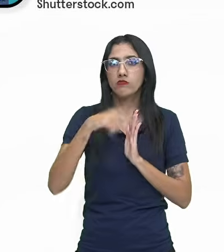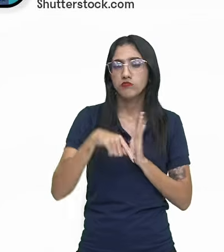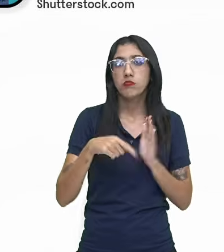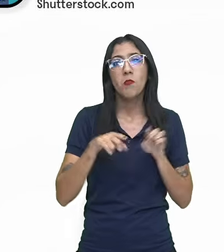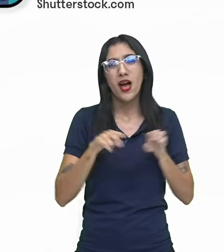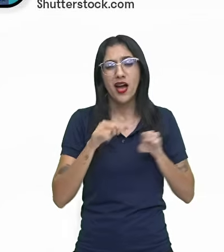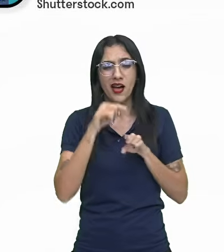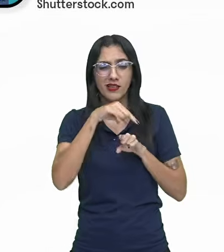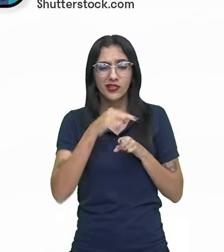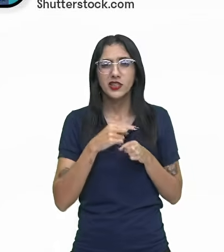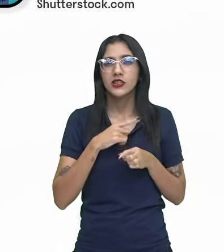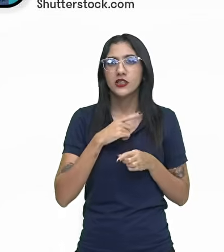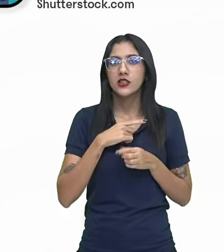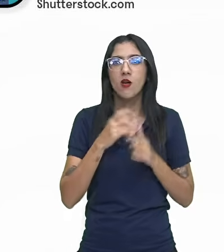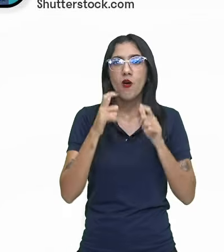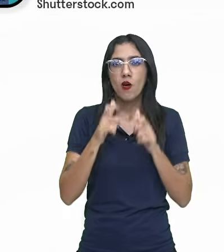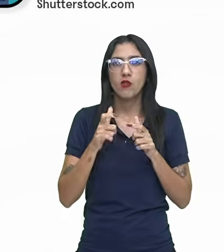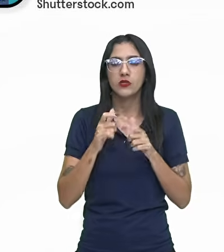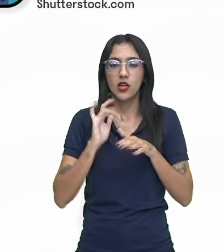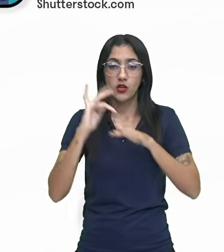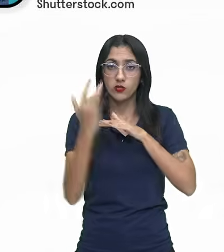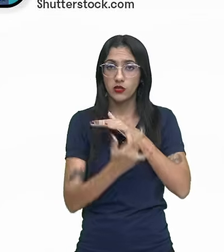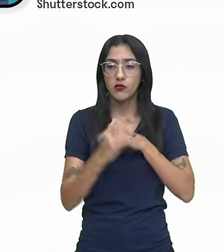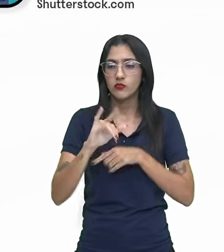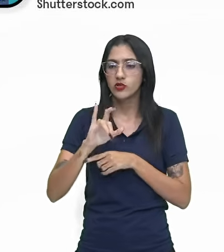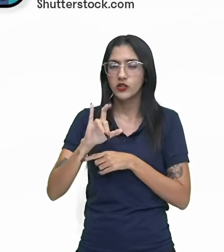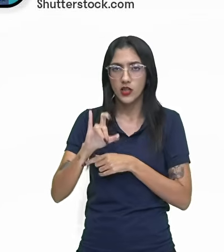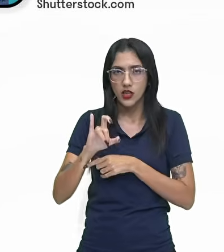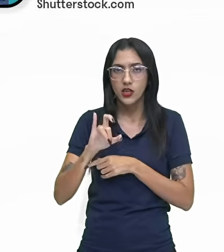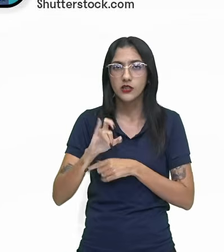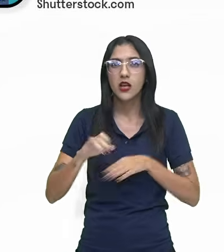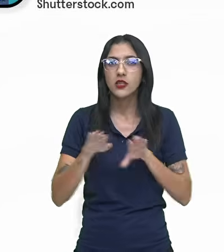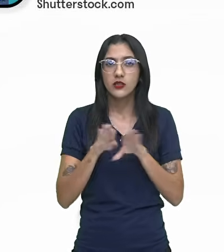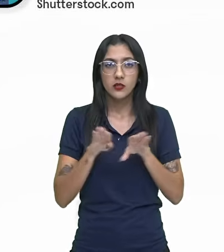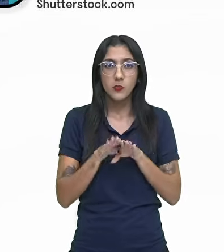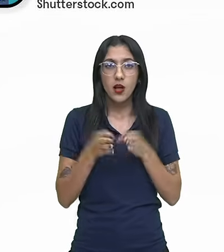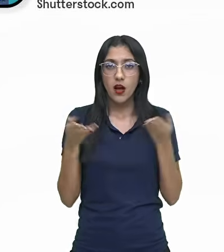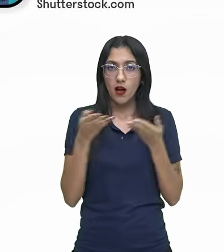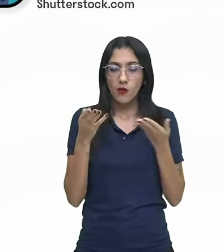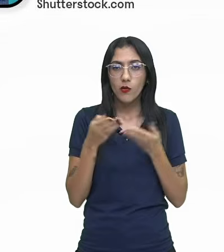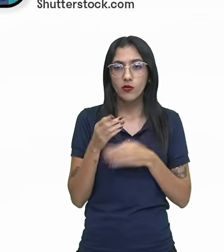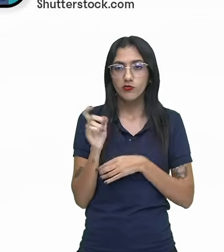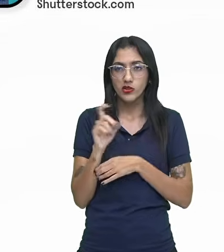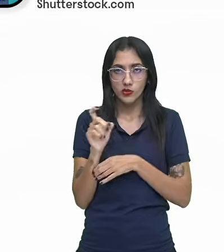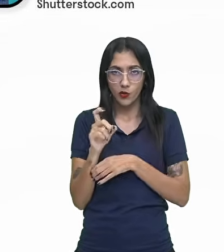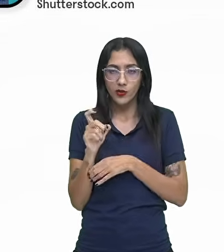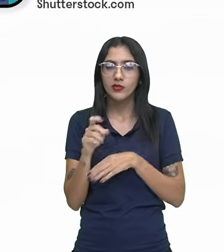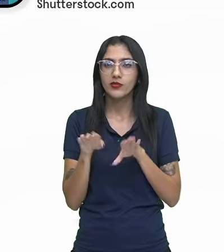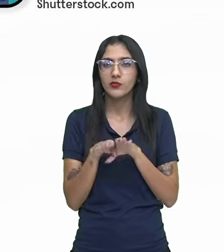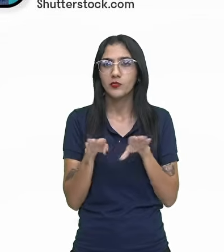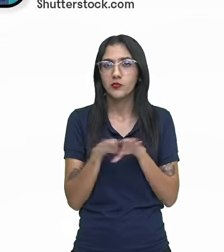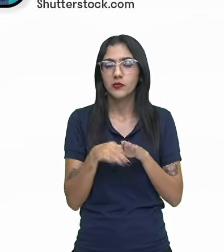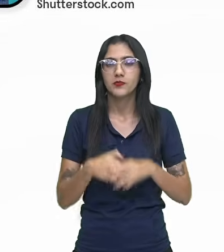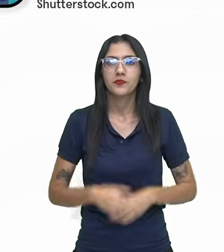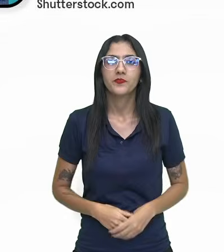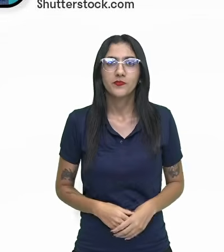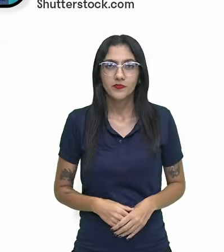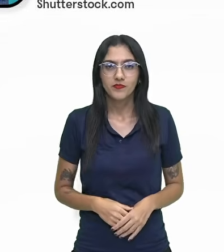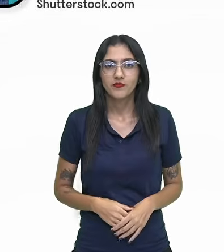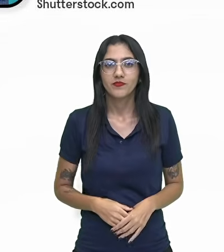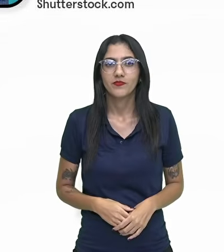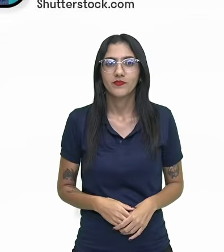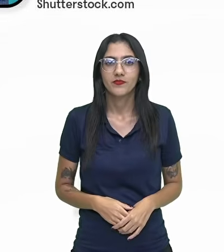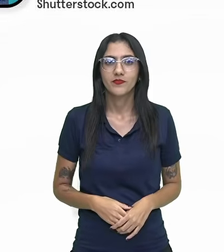esse momento vai se dar no Instagram e, sobretudo, agora com o TikTok, não é? Então, eu quero que vocês